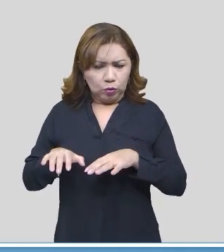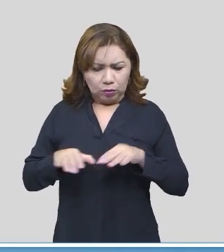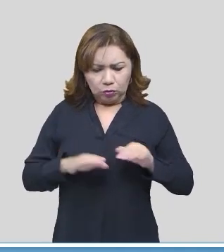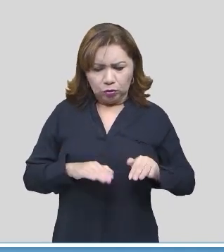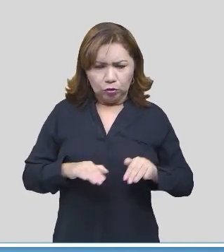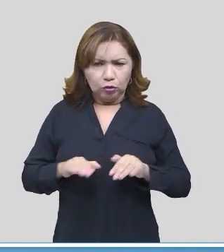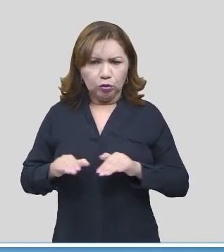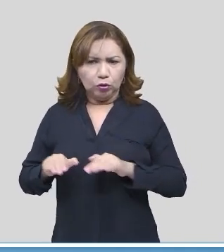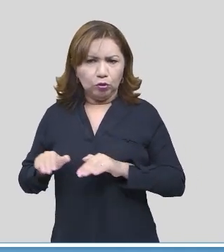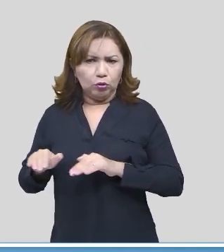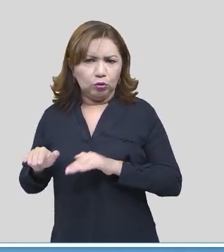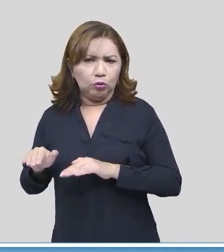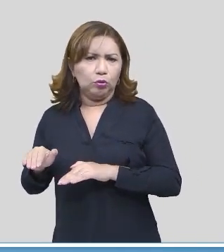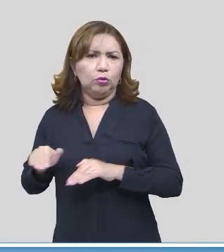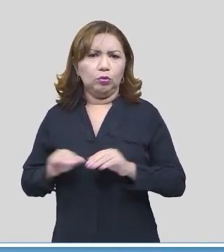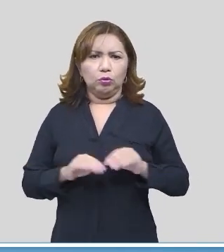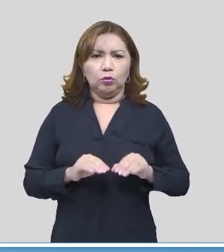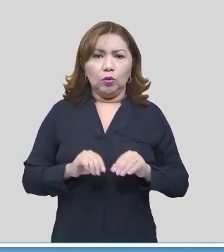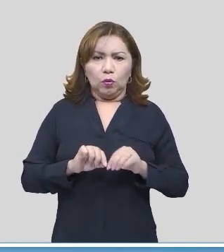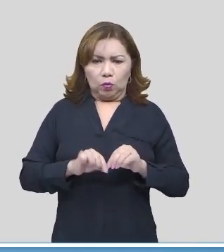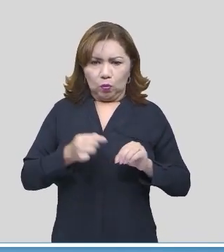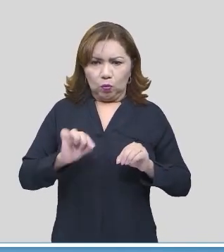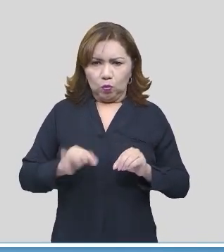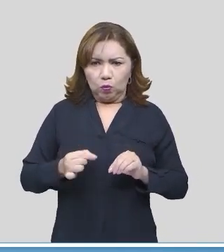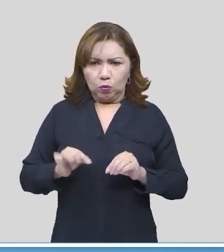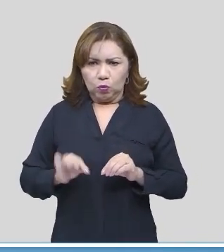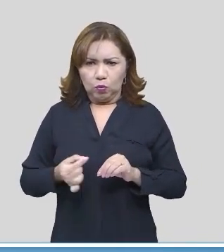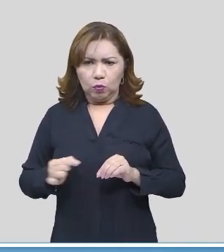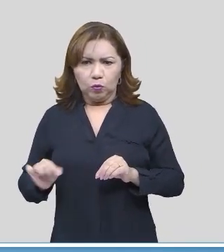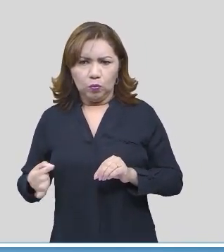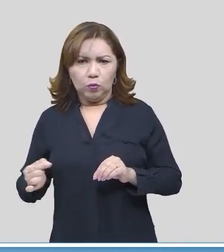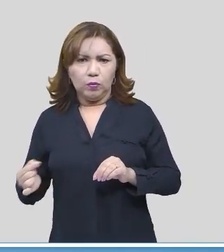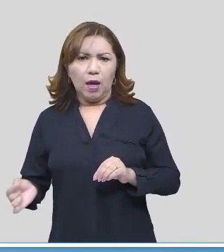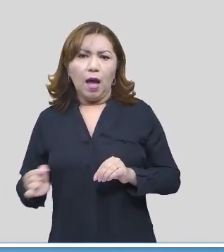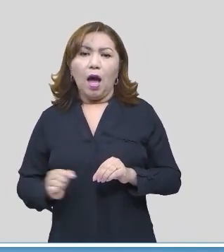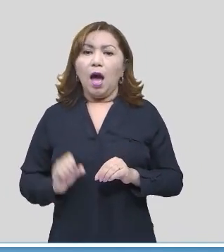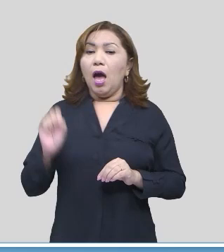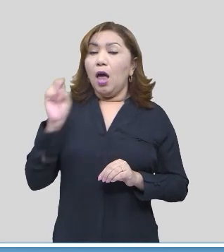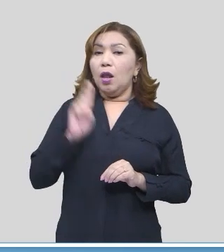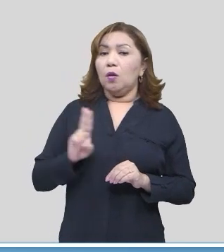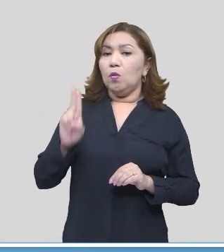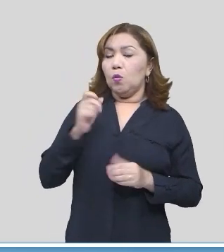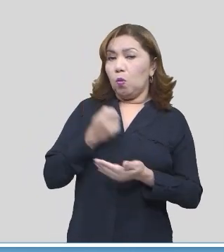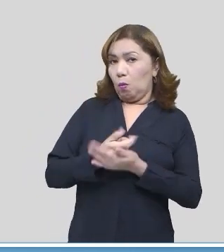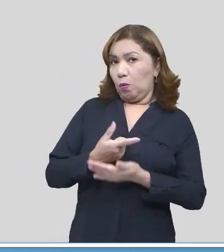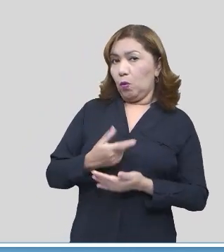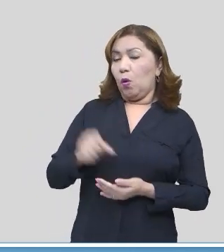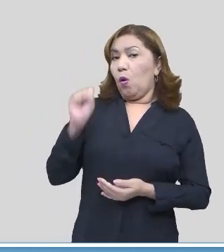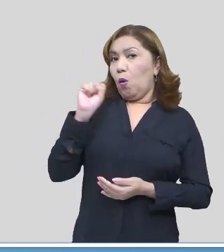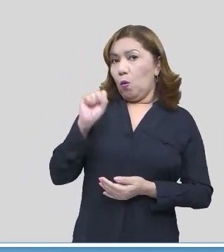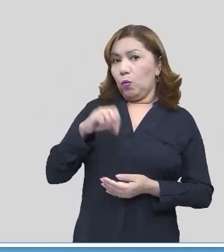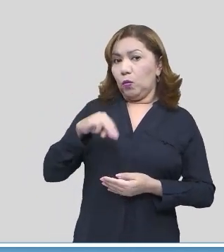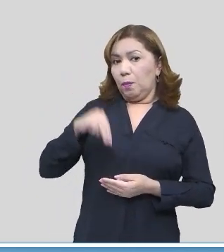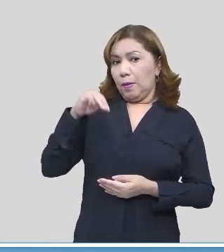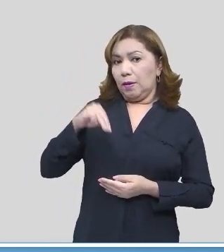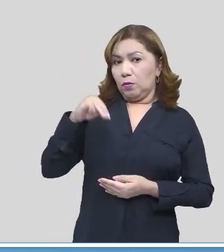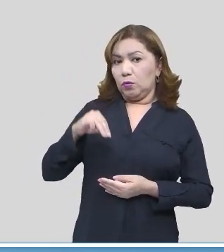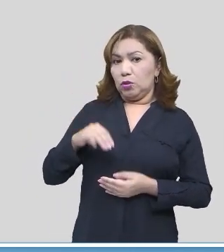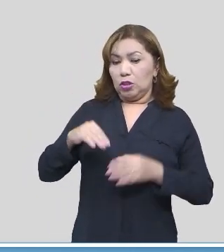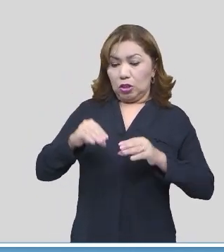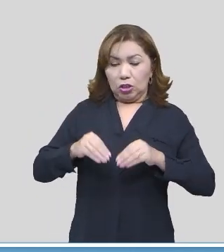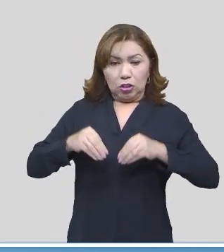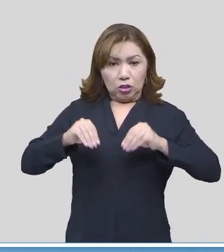de tecido para fazer uma toalha de mesa e 3 metros para